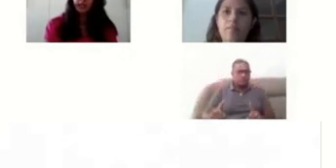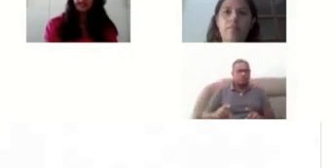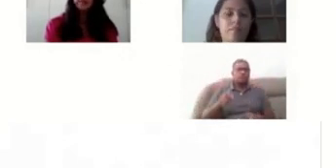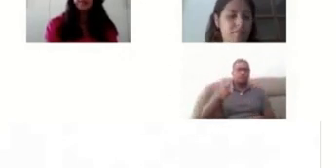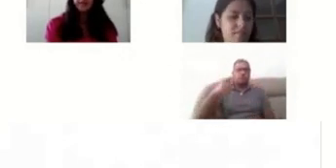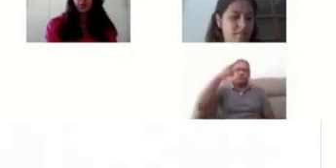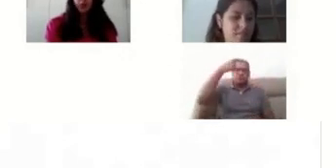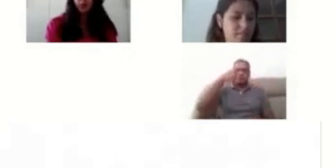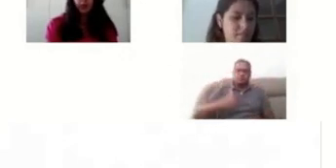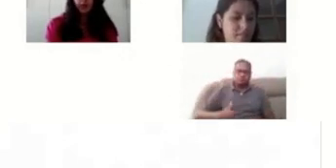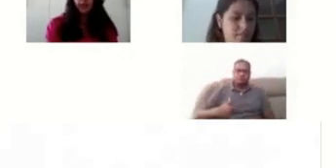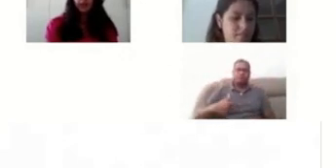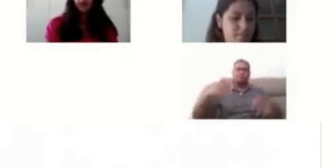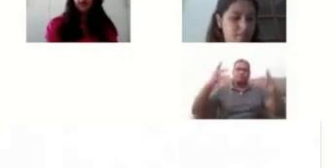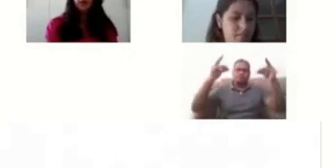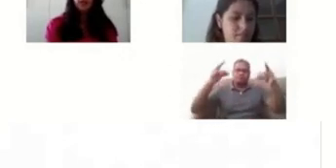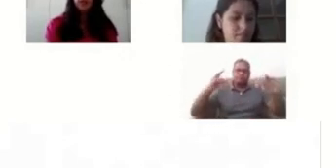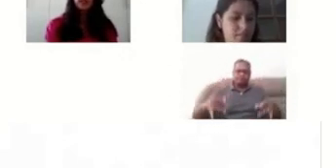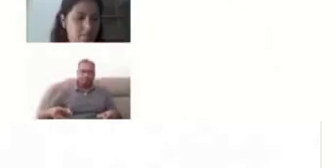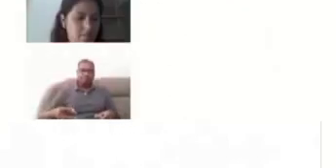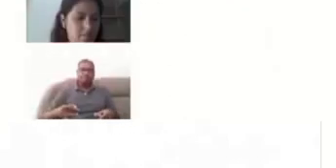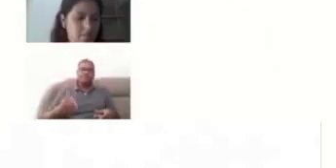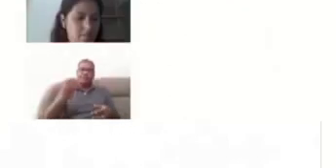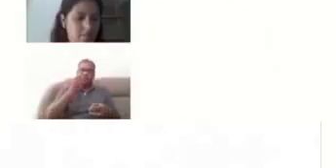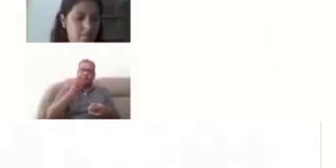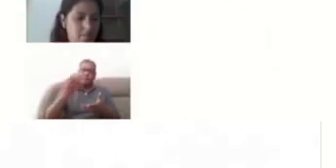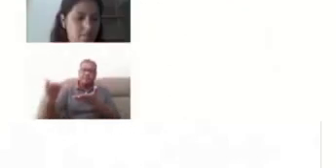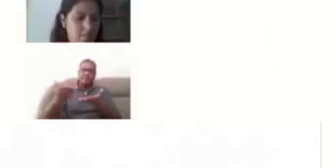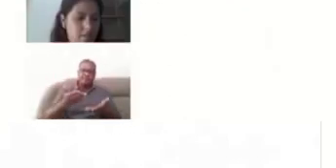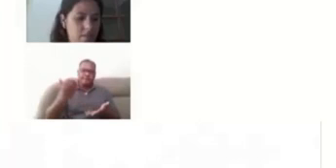gentileza. Seja muito bem-vinda, professora Priscila.